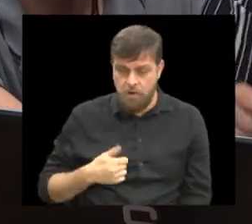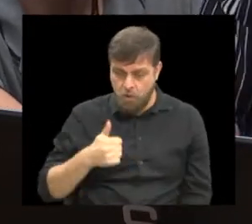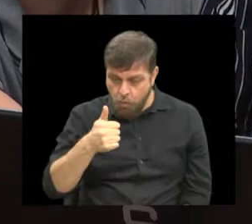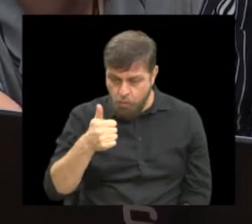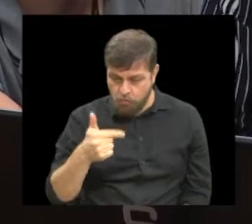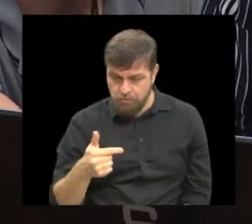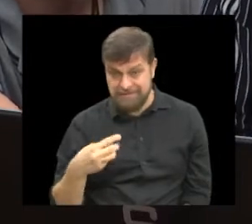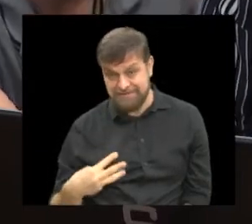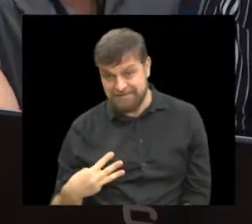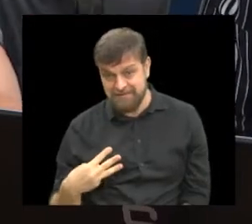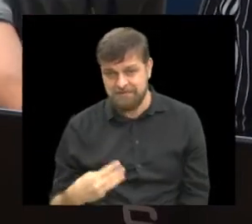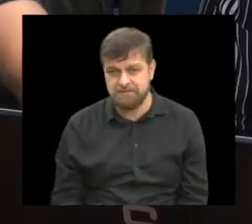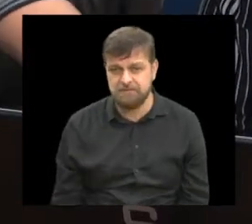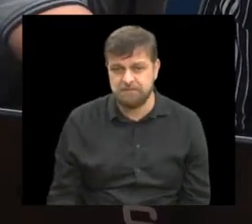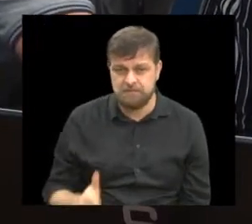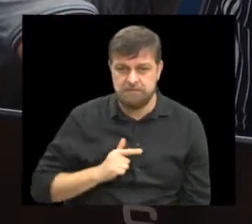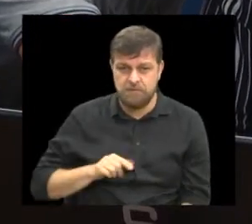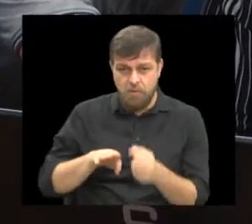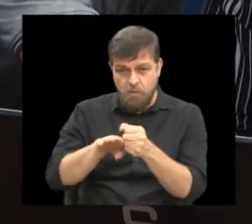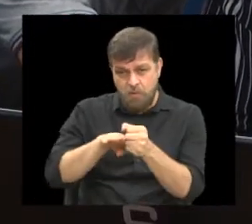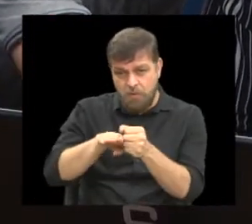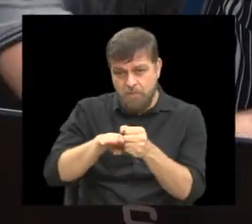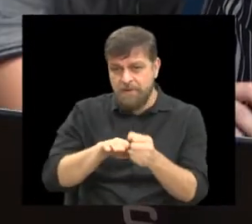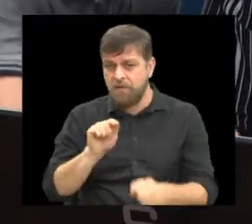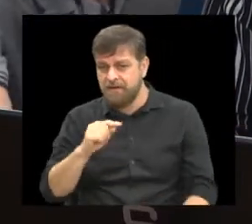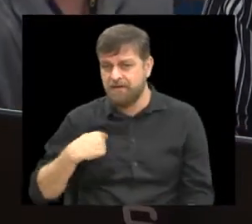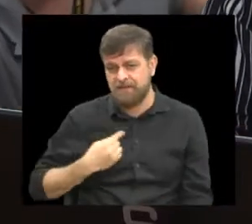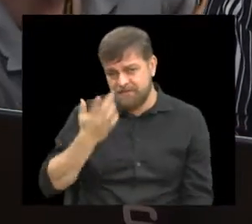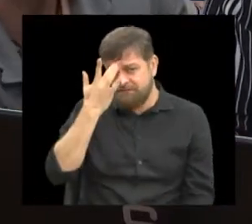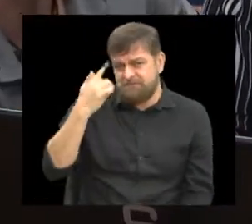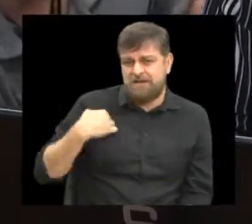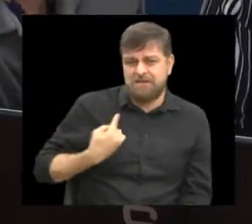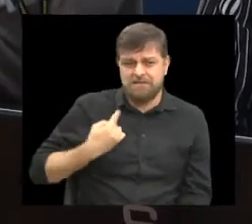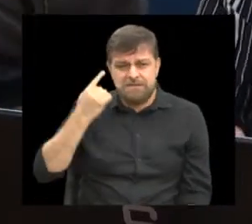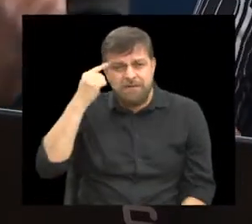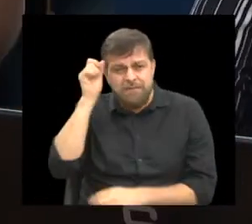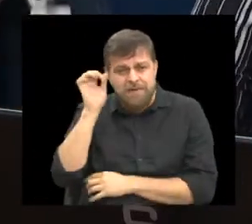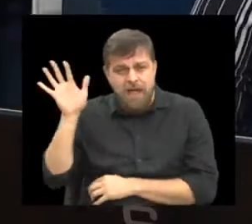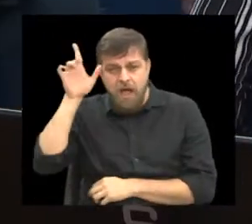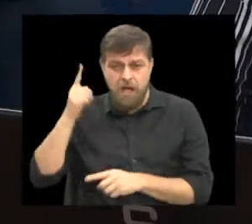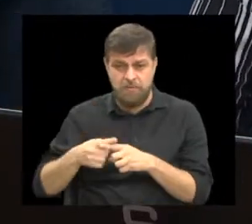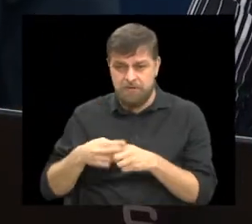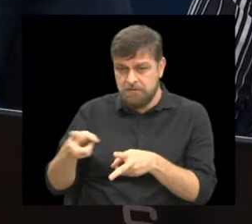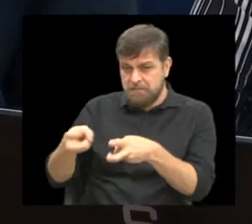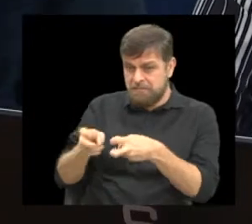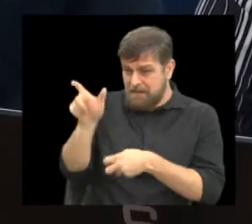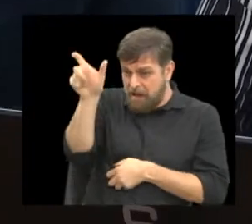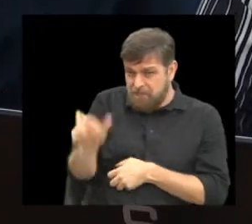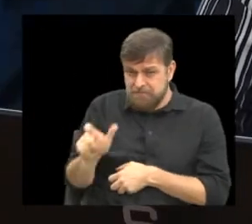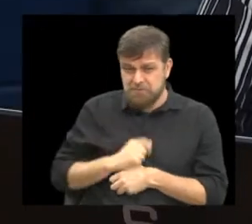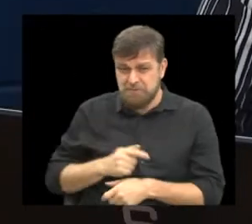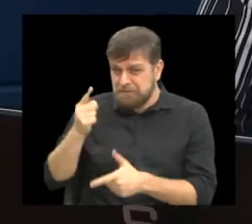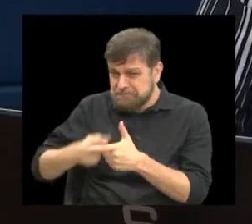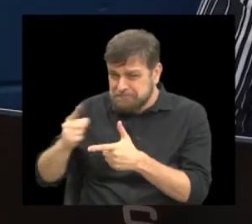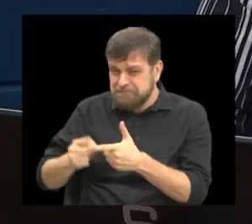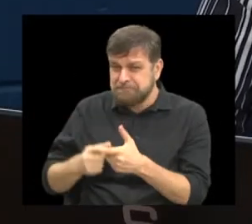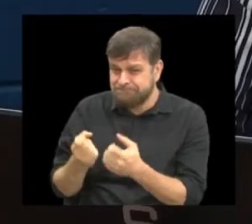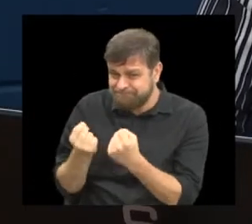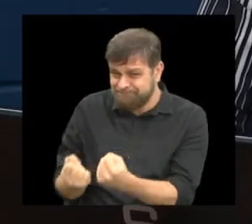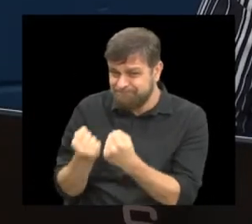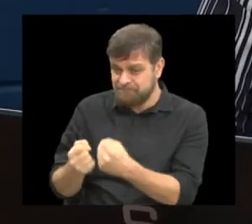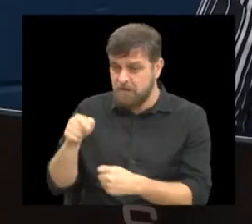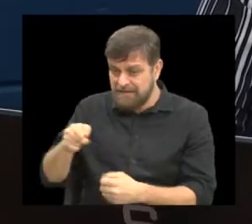2 e grau 3. Então, o médio seria fácil a gente pensar, porque falando do grave, o que acontece? É aquele que